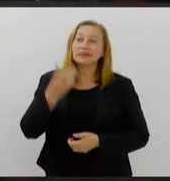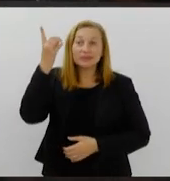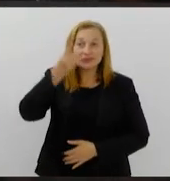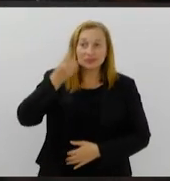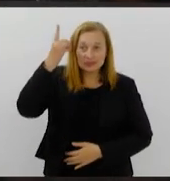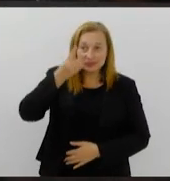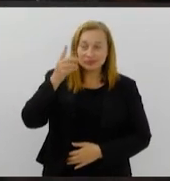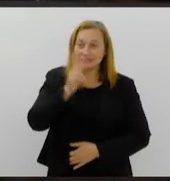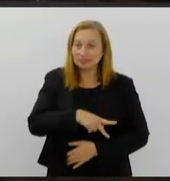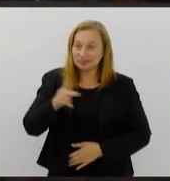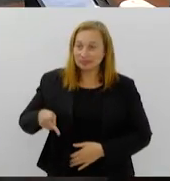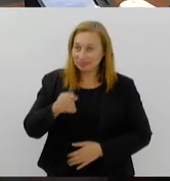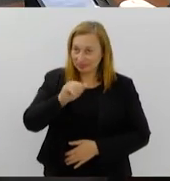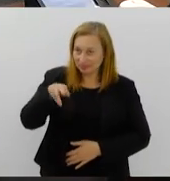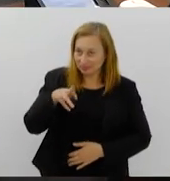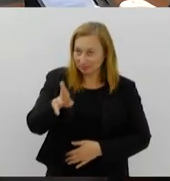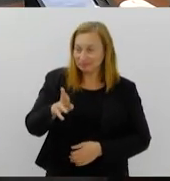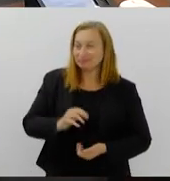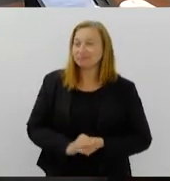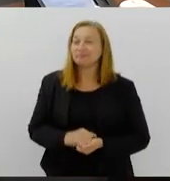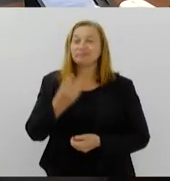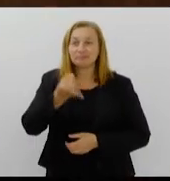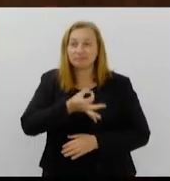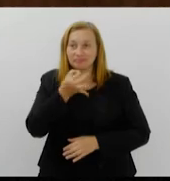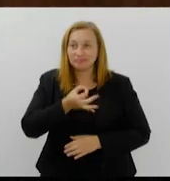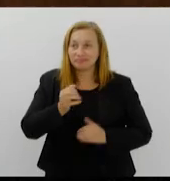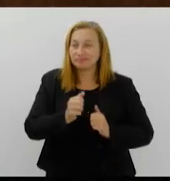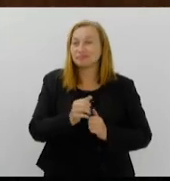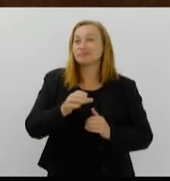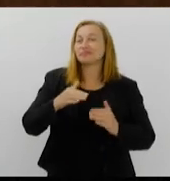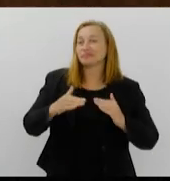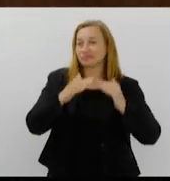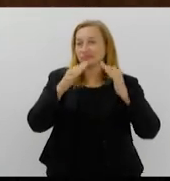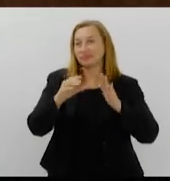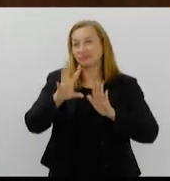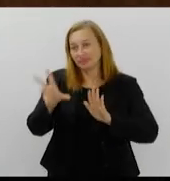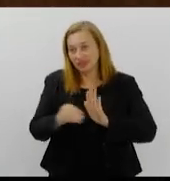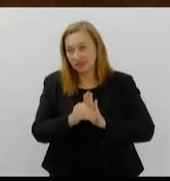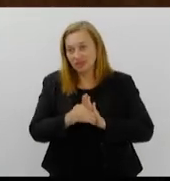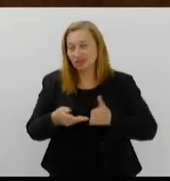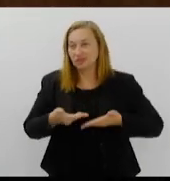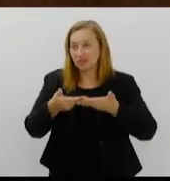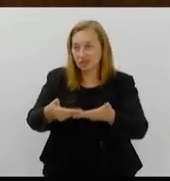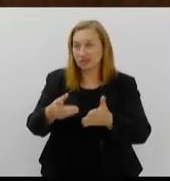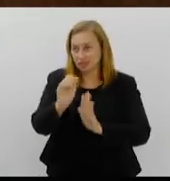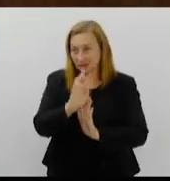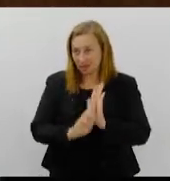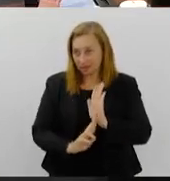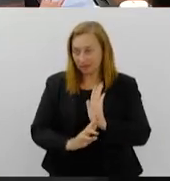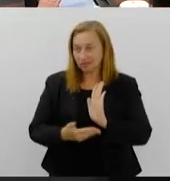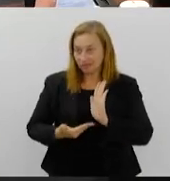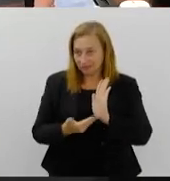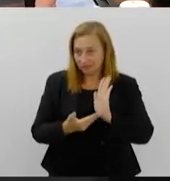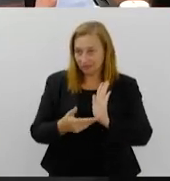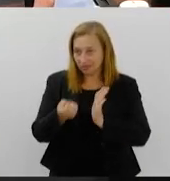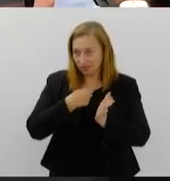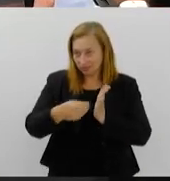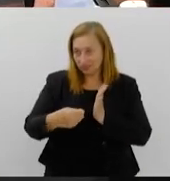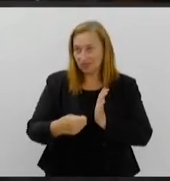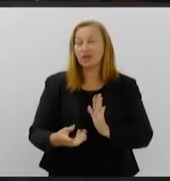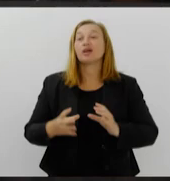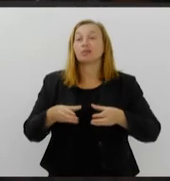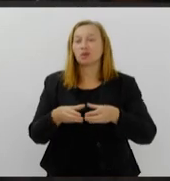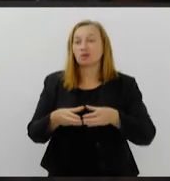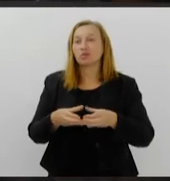deputado professor Josimar. Parecer favorável às emendas, entrego o relatório por escrito. Pela Comissão